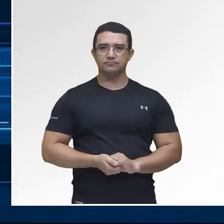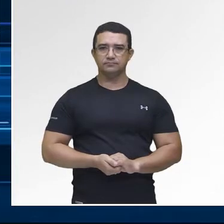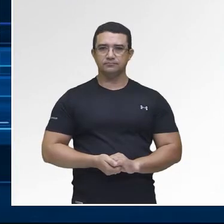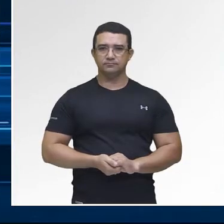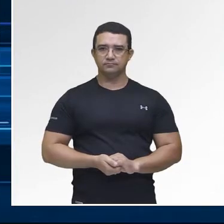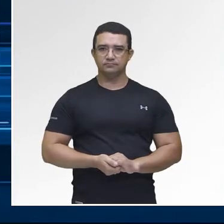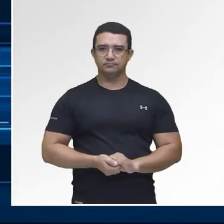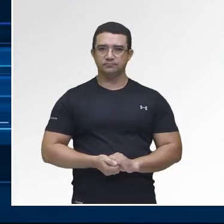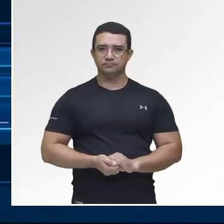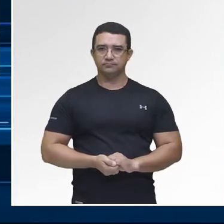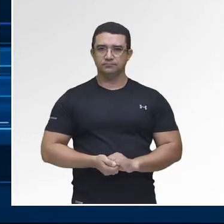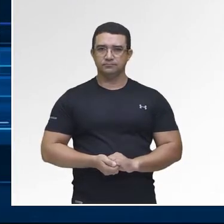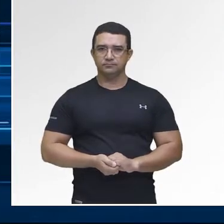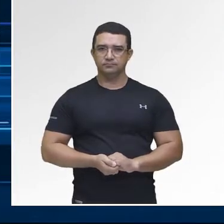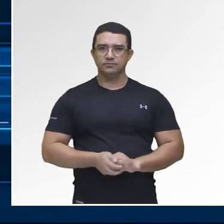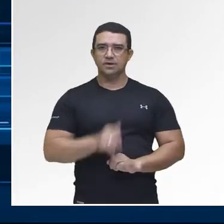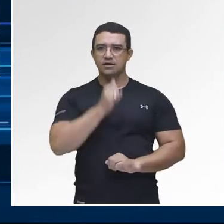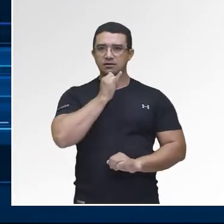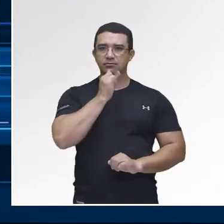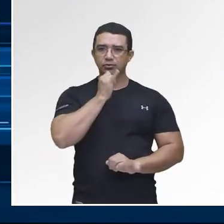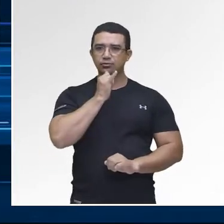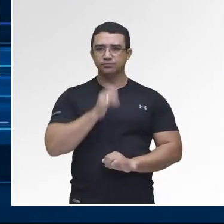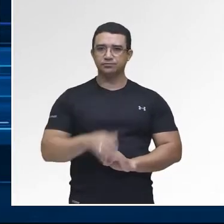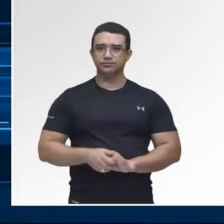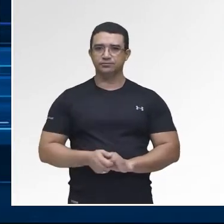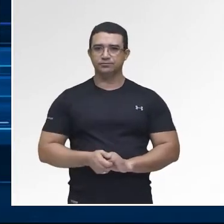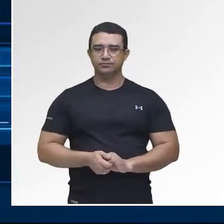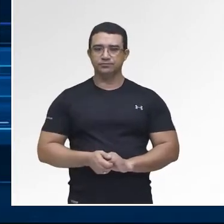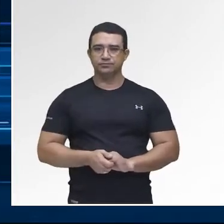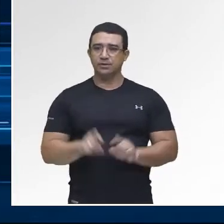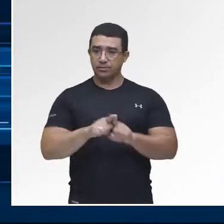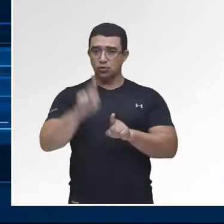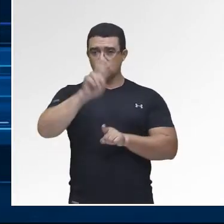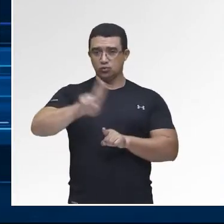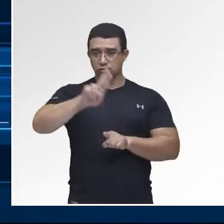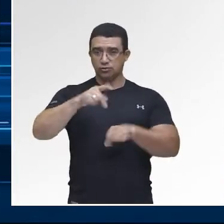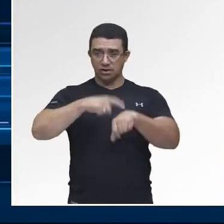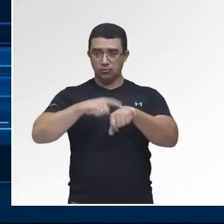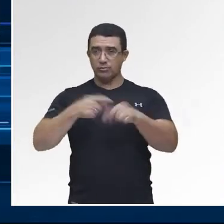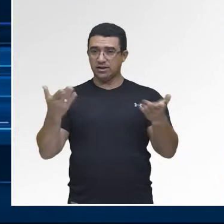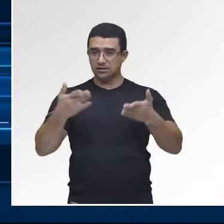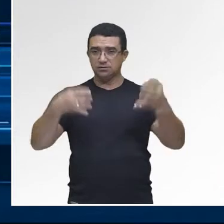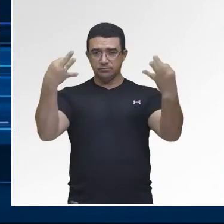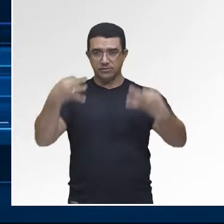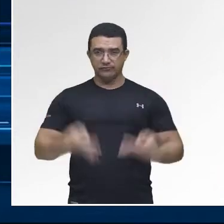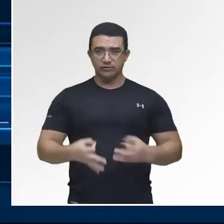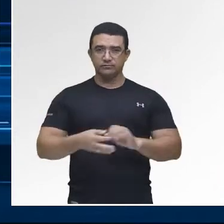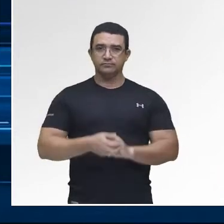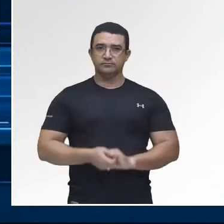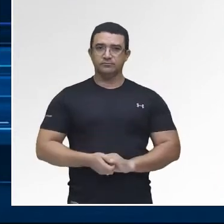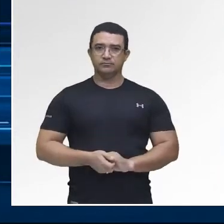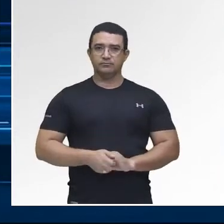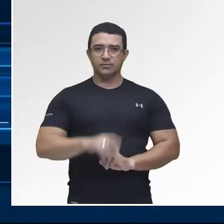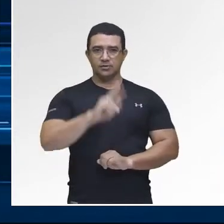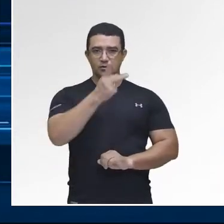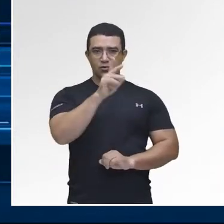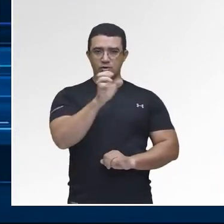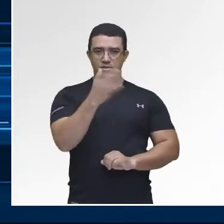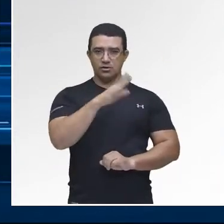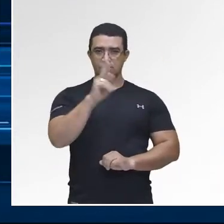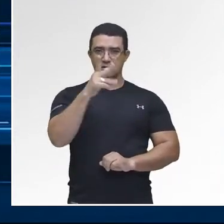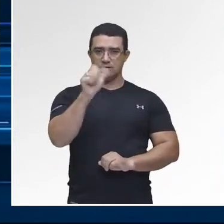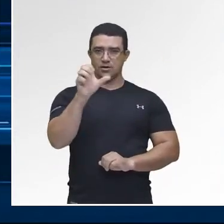irrelevante ou desconhecido. Então, nós utilizamos também o Present Perfect. Tá? Exemplo, he has read War